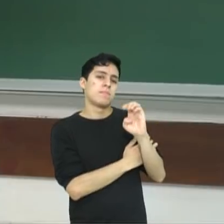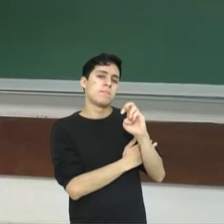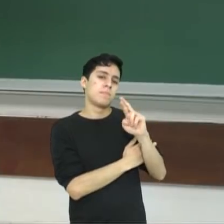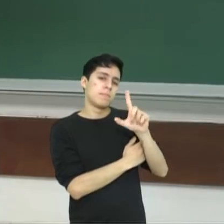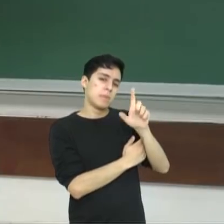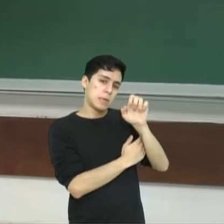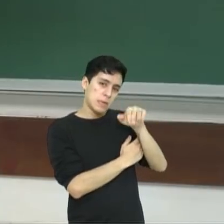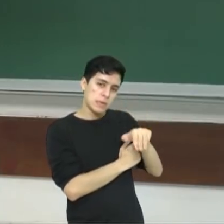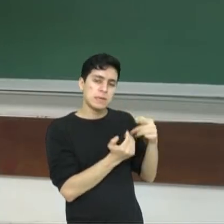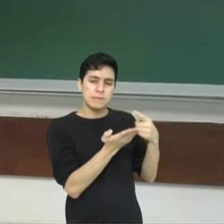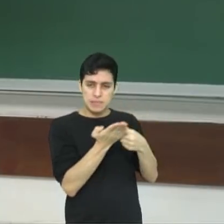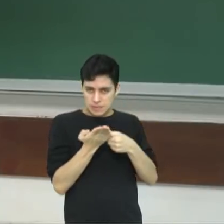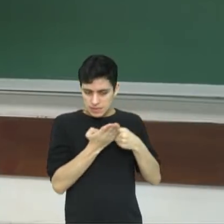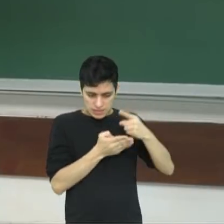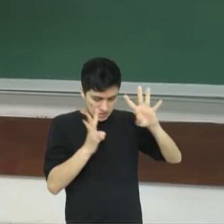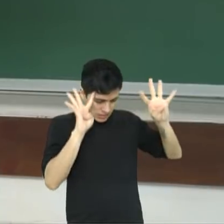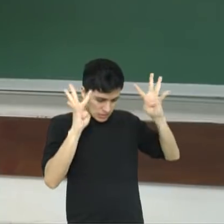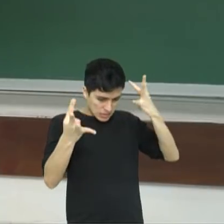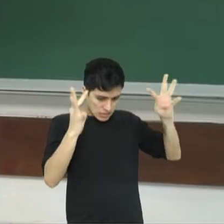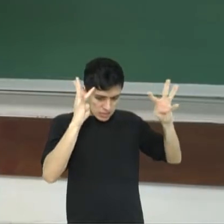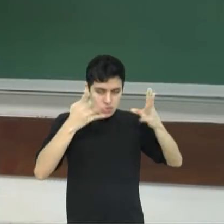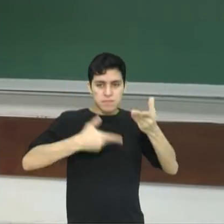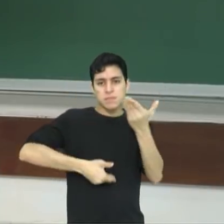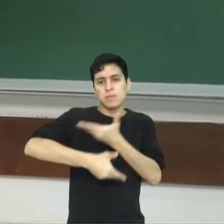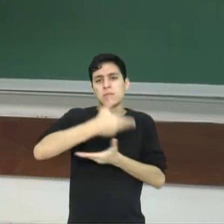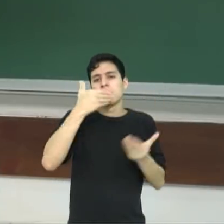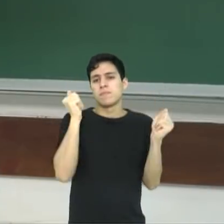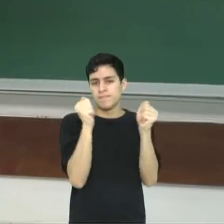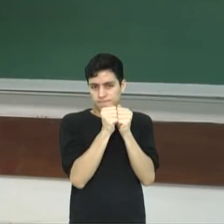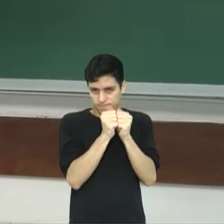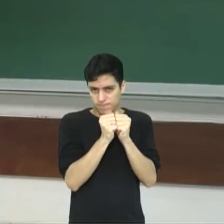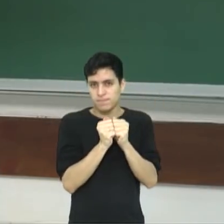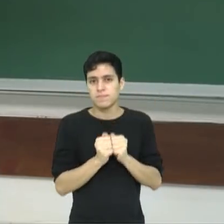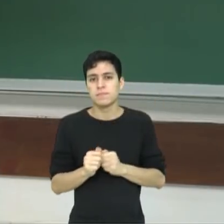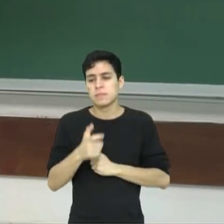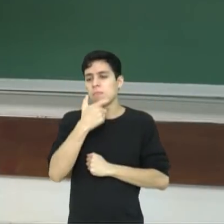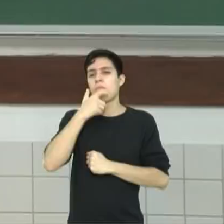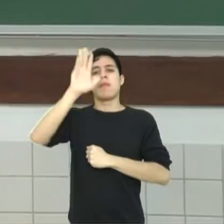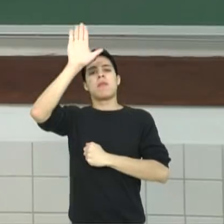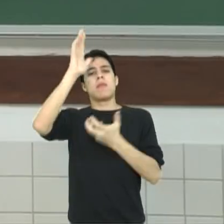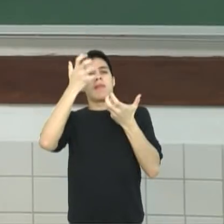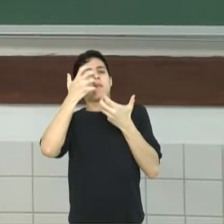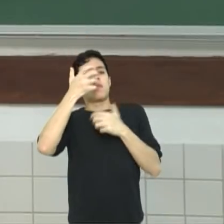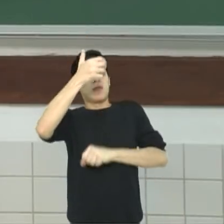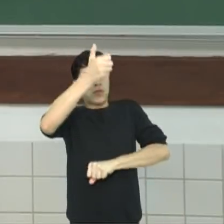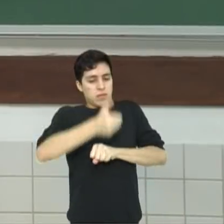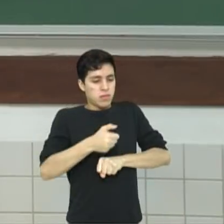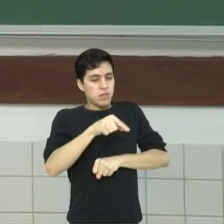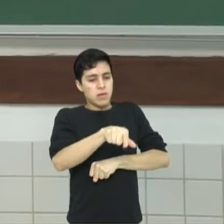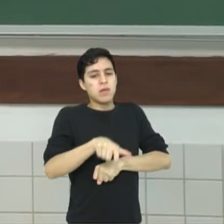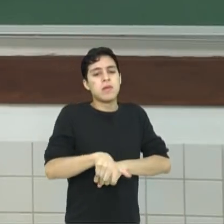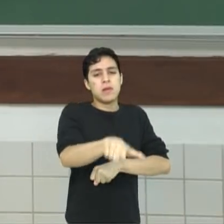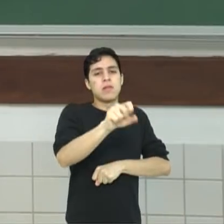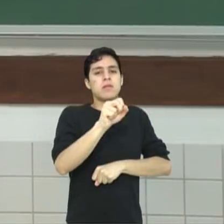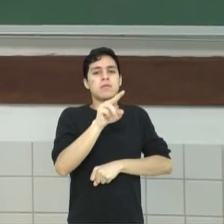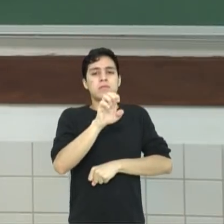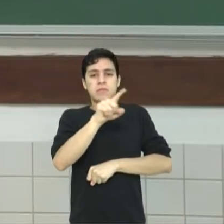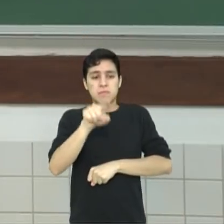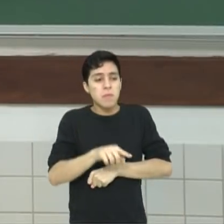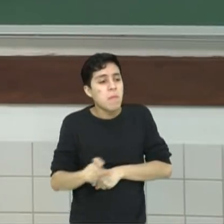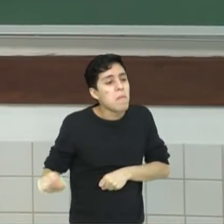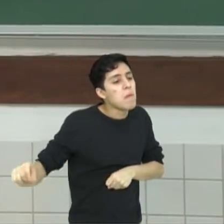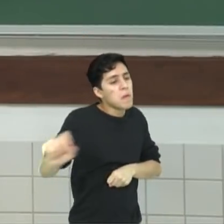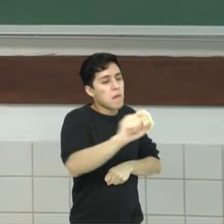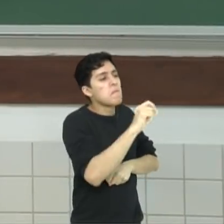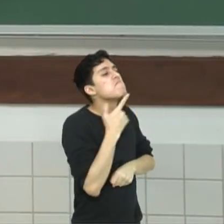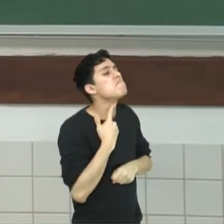dessa maneira que eles se entendiam diplomaticamente. Então a Inglaterra levantou a mão, olha, eu gostaria de ser dono do Canal de Suez. Se nenhum